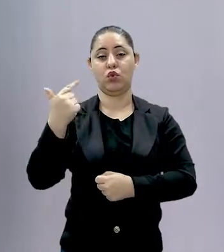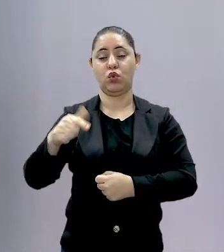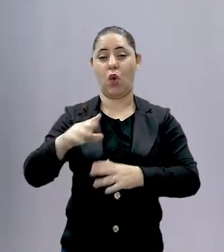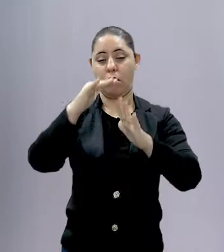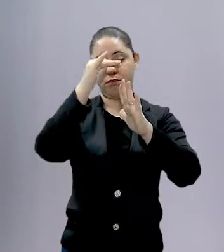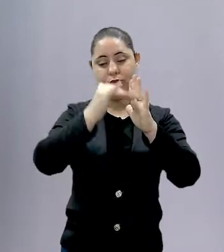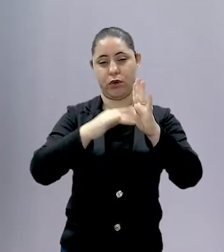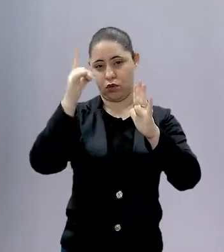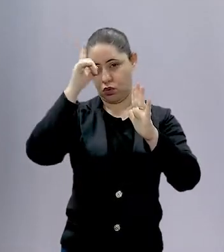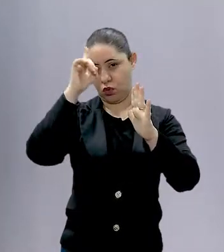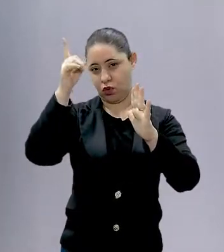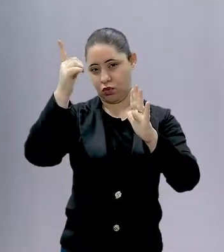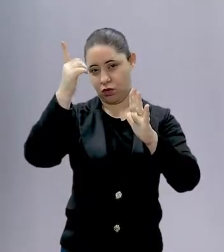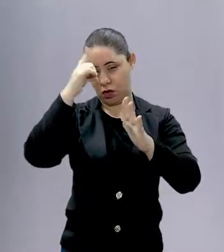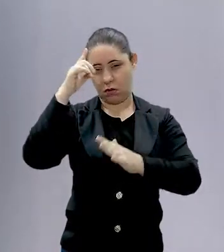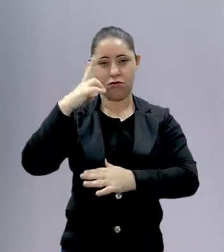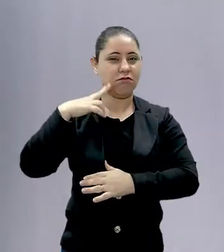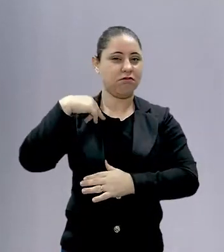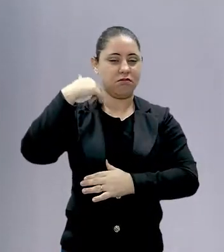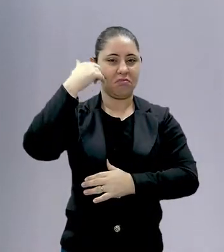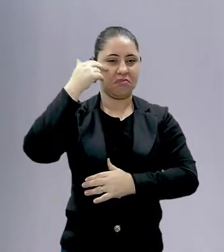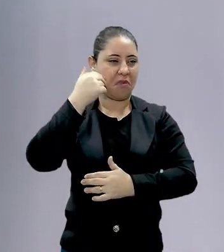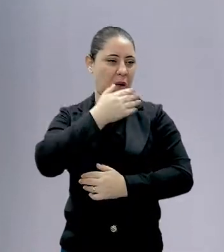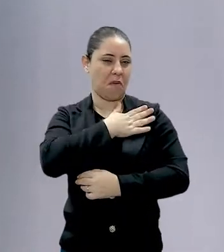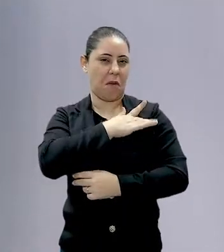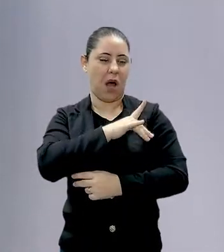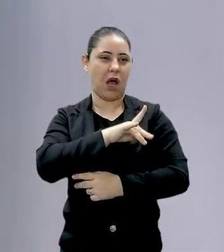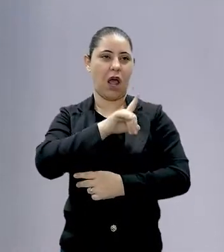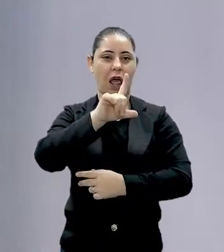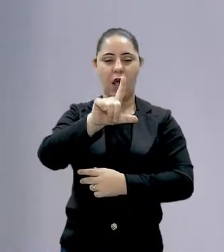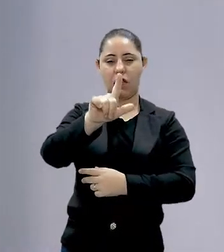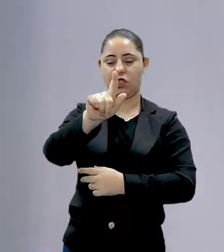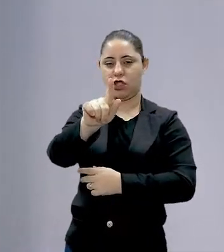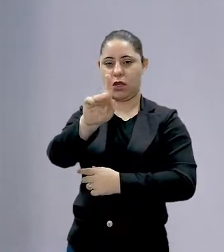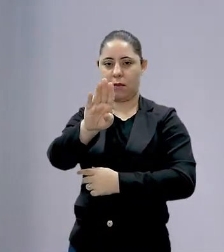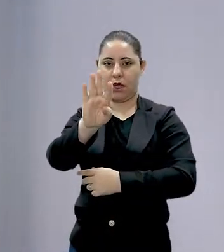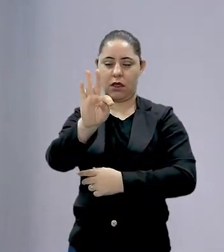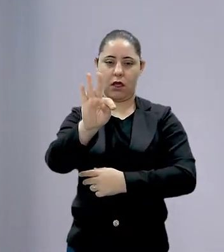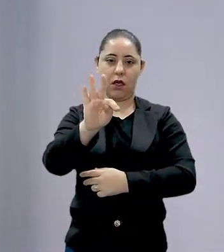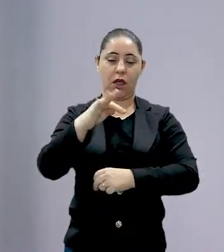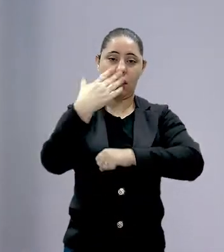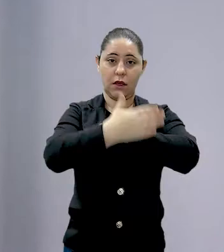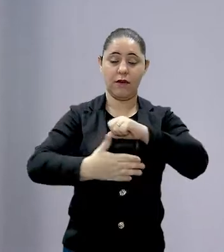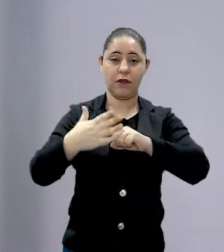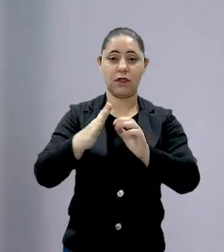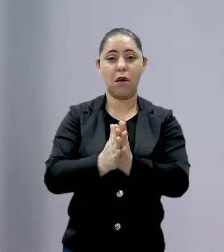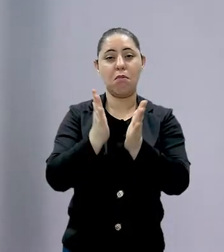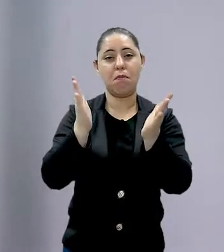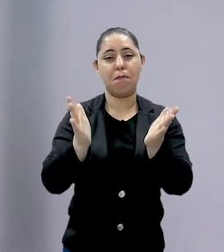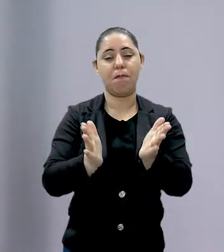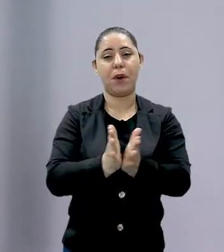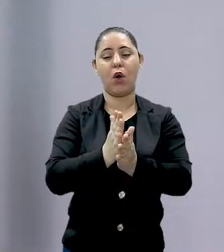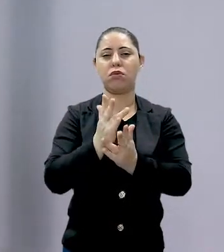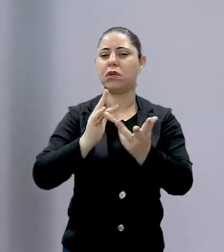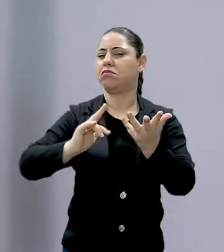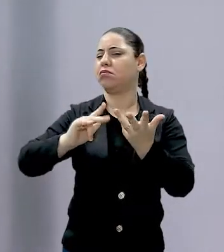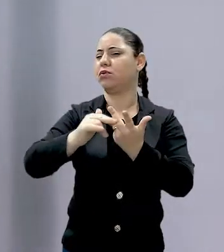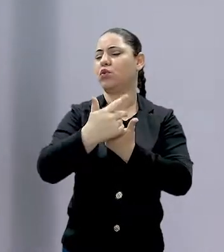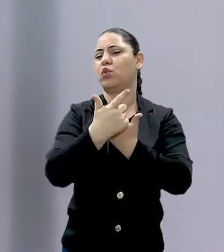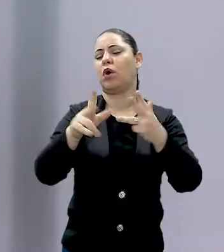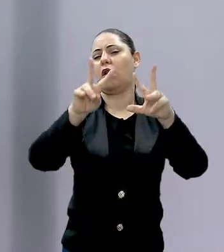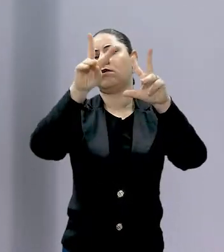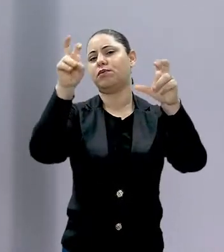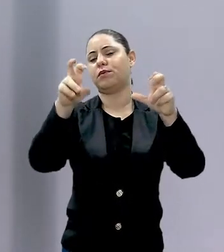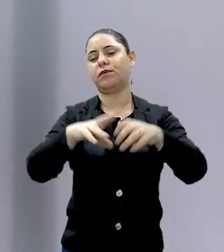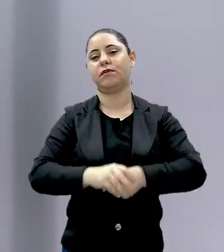da sua pauta diária, como o racismo, a intolerância LGBT, a defesa dos menos favorecidos, entre